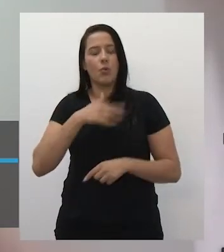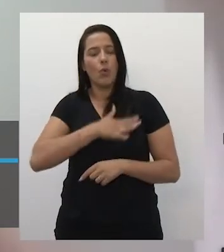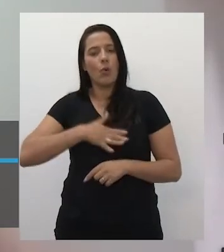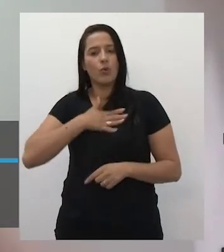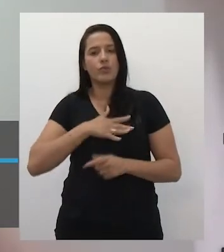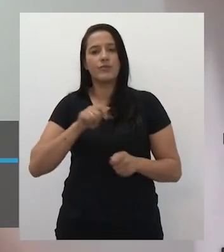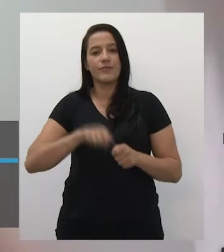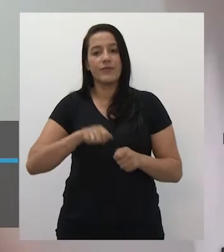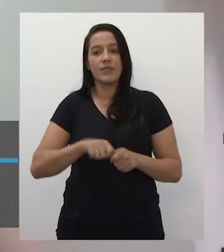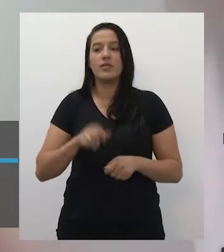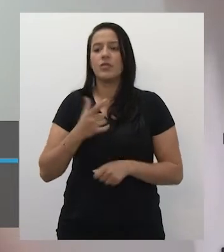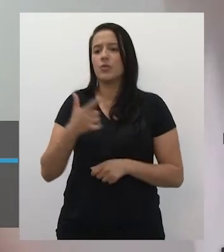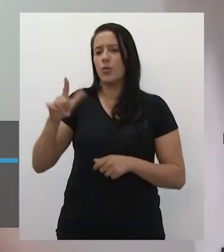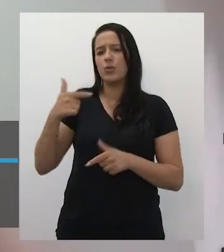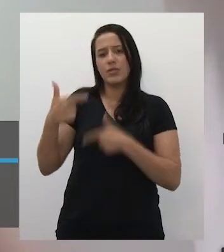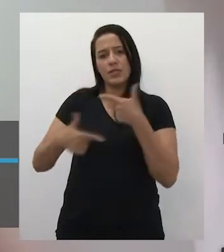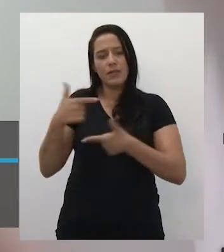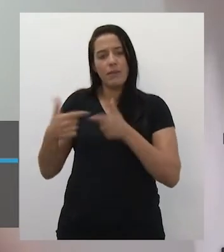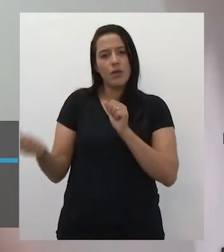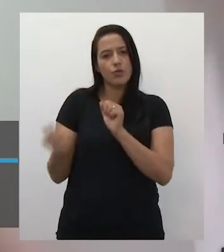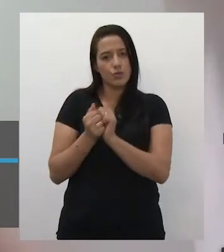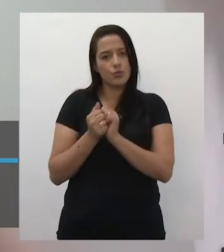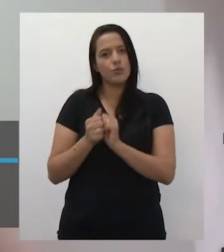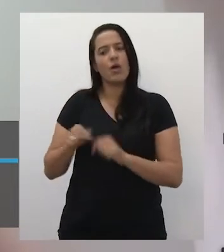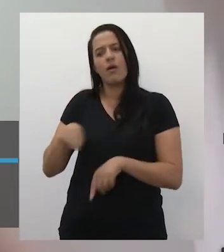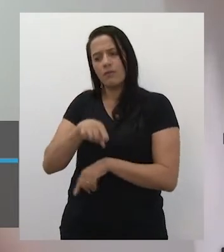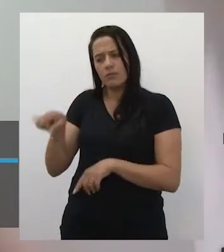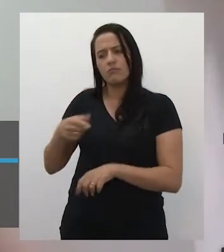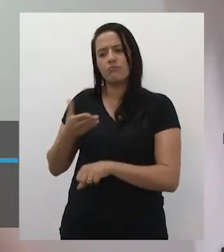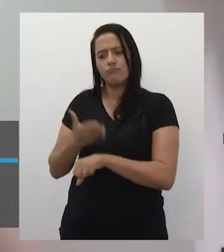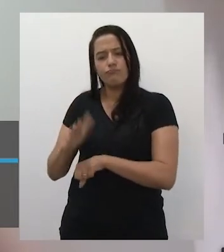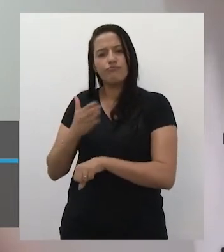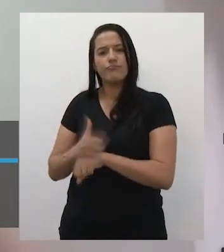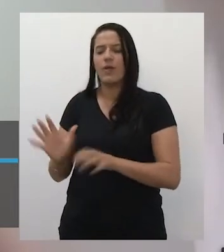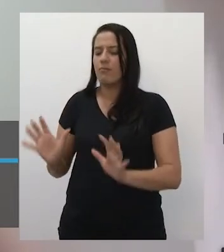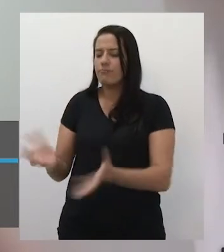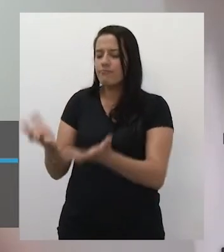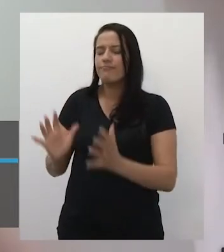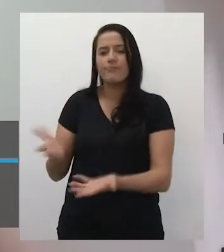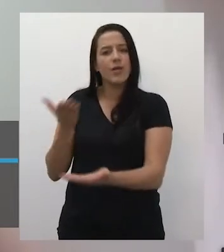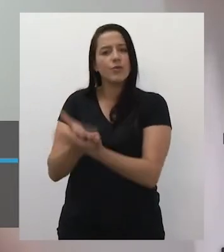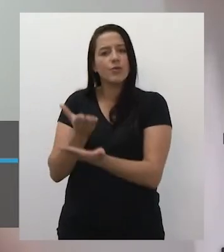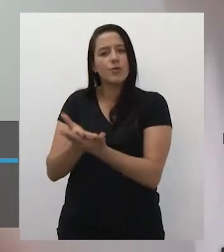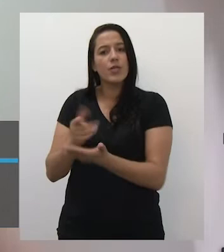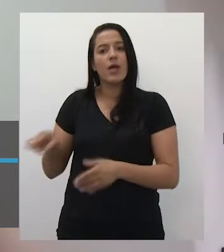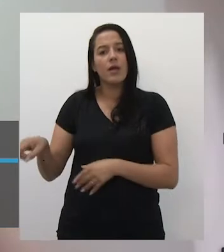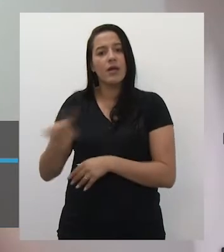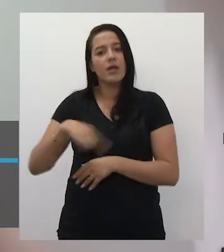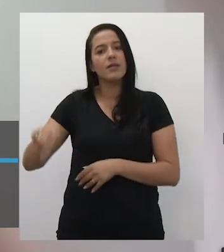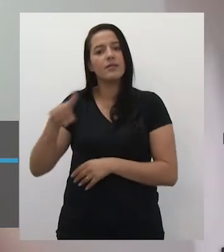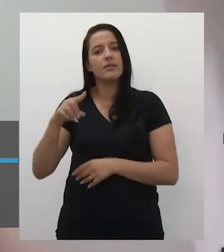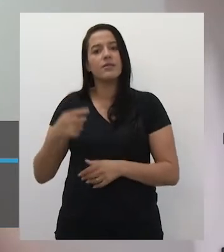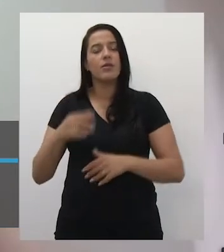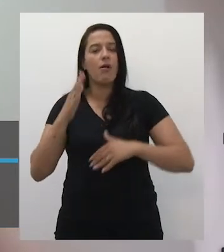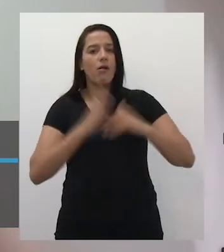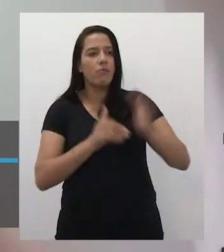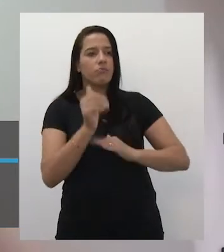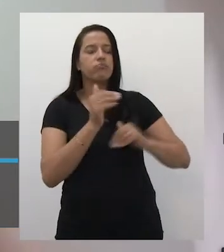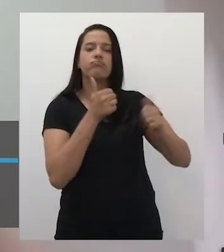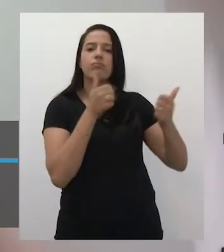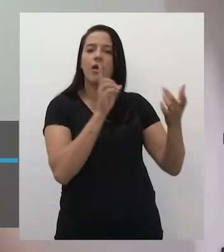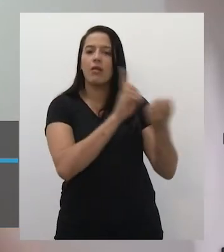essa ferramenta eu ainda estou aprendendo, tá? Eu sou movida pela curiosidade,